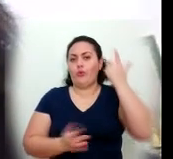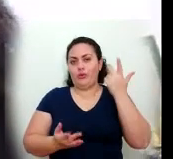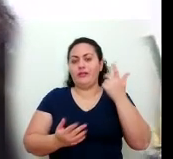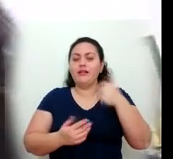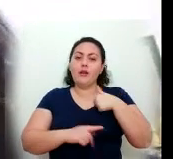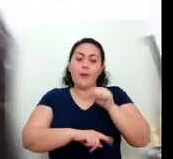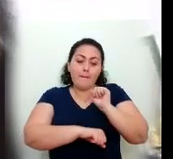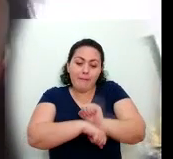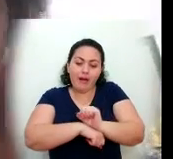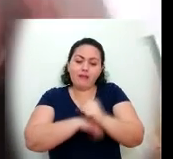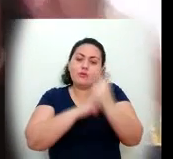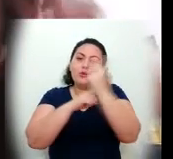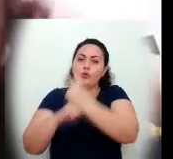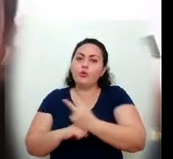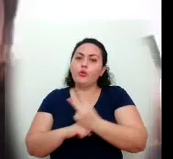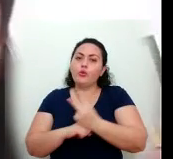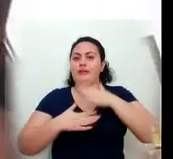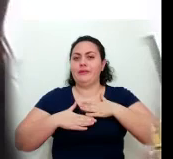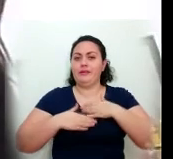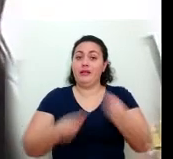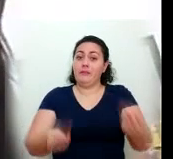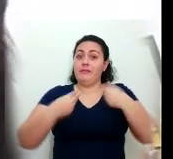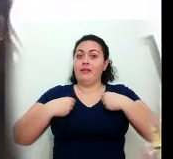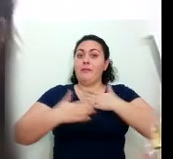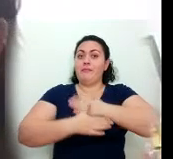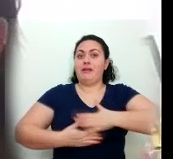ti. E te dá um grande prazer, né? Ali